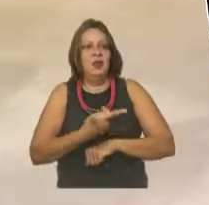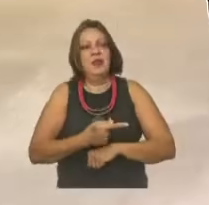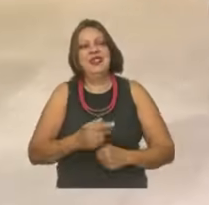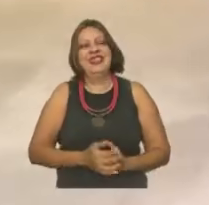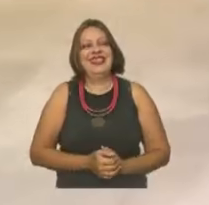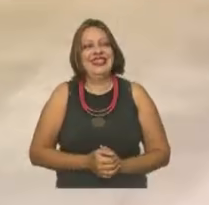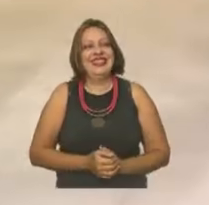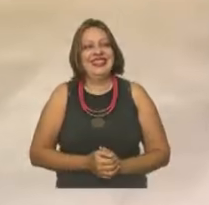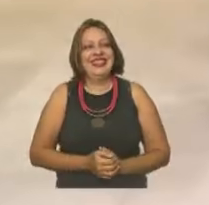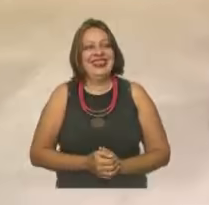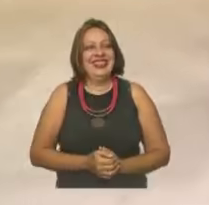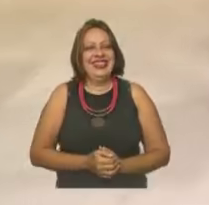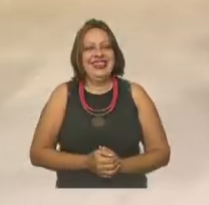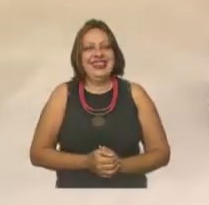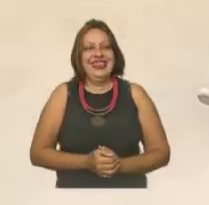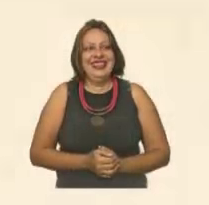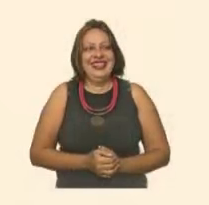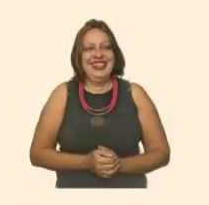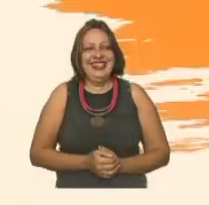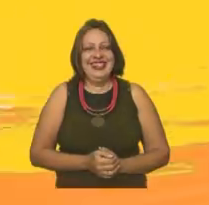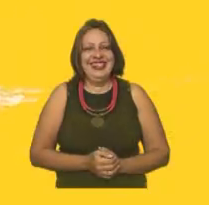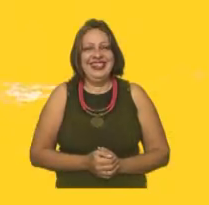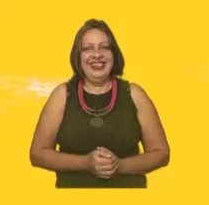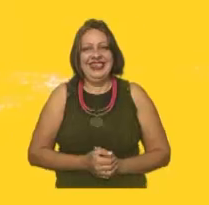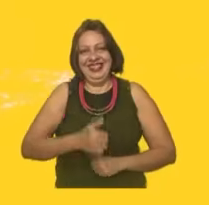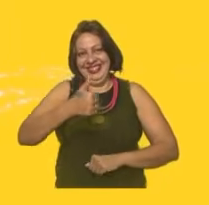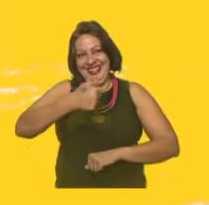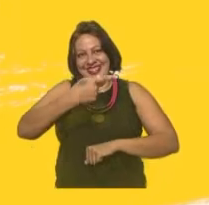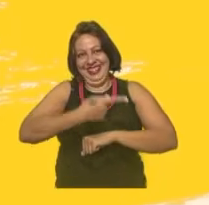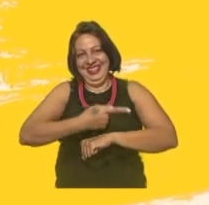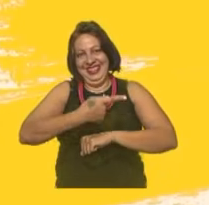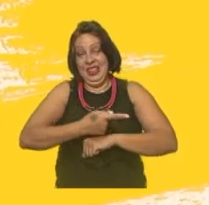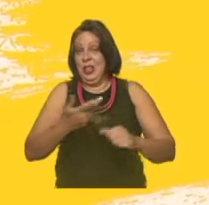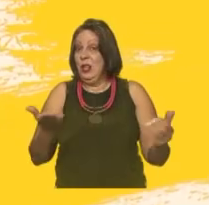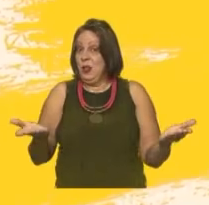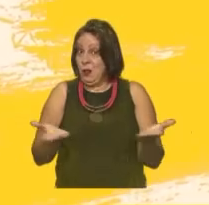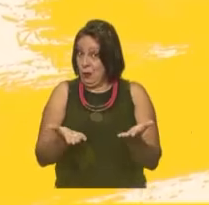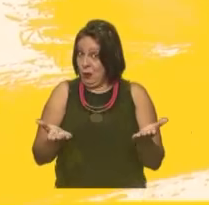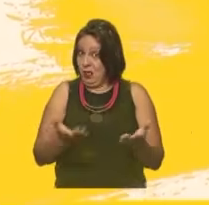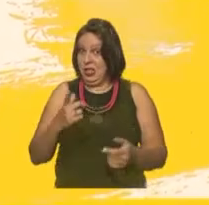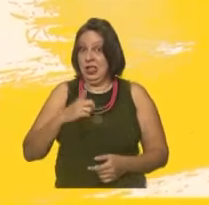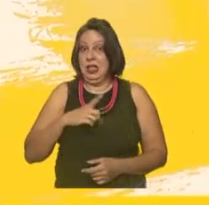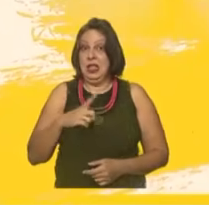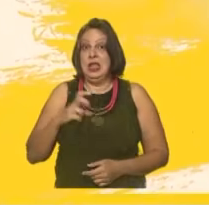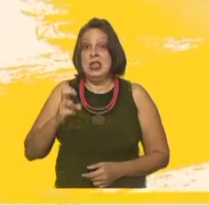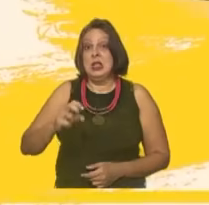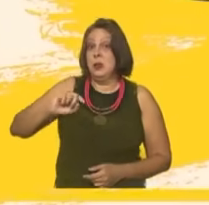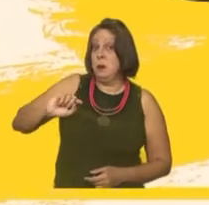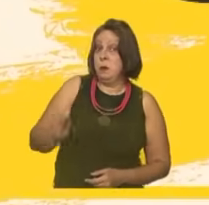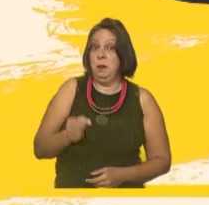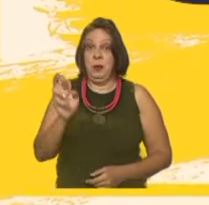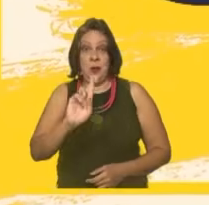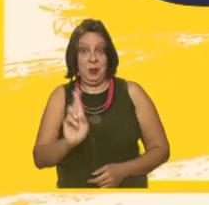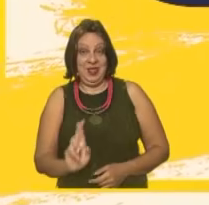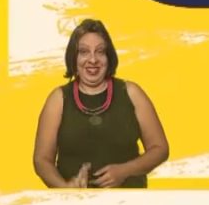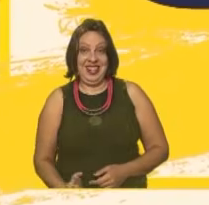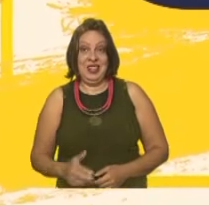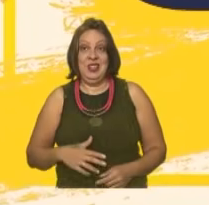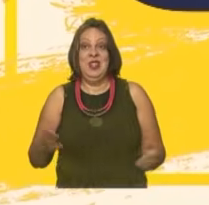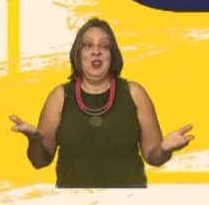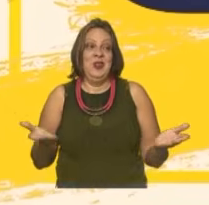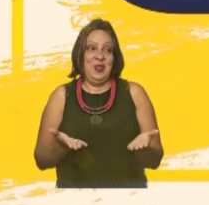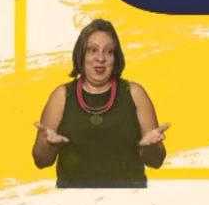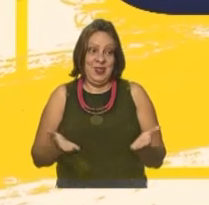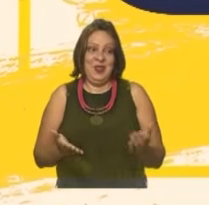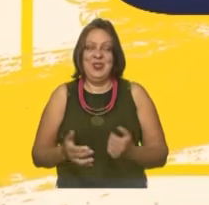são... Na tela! No primeiro prêmio de hoje tem R$5.000.